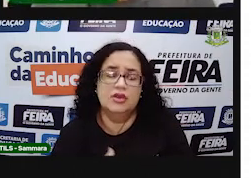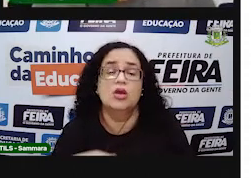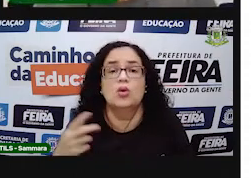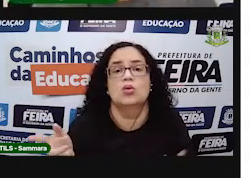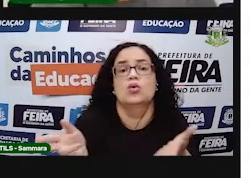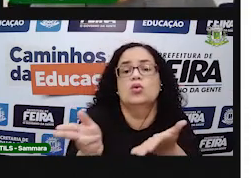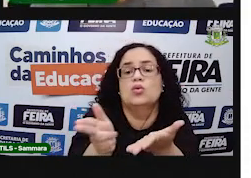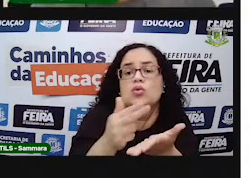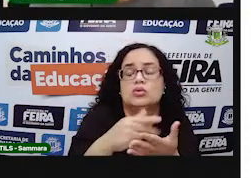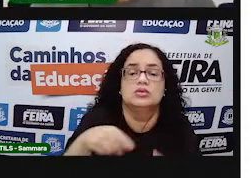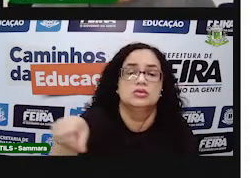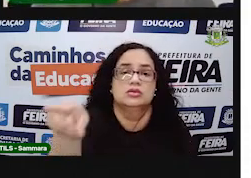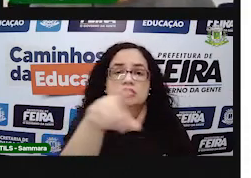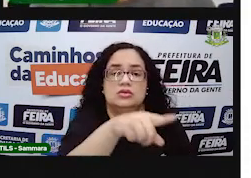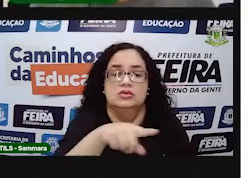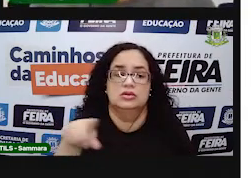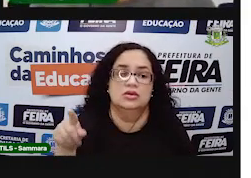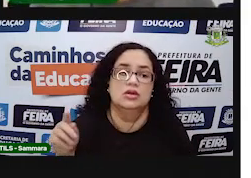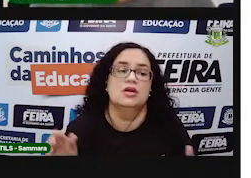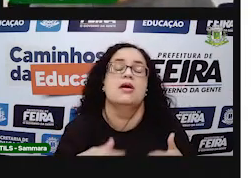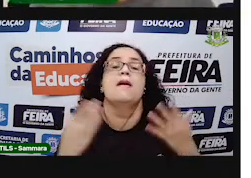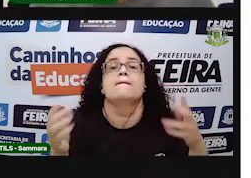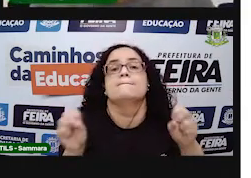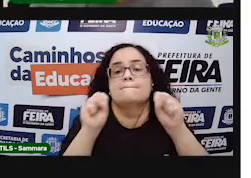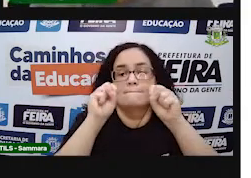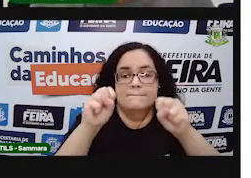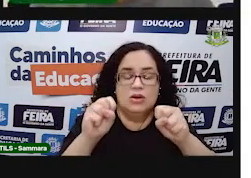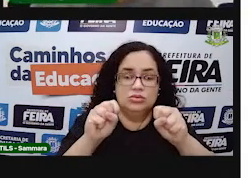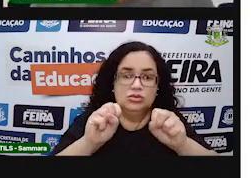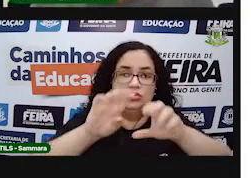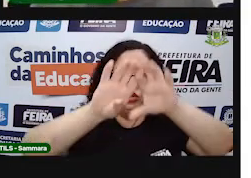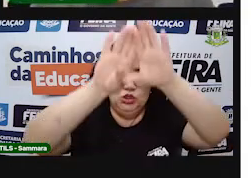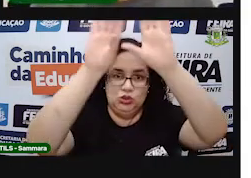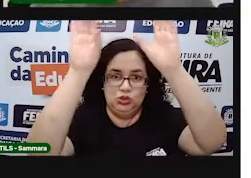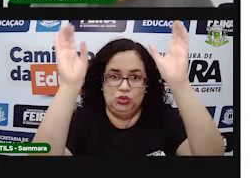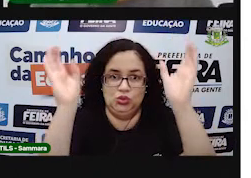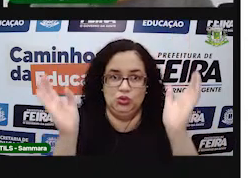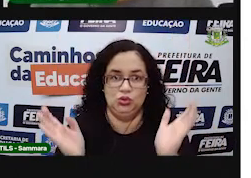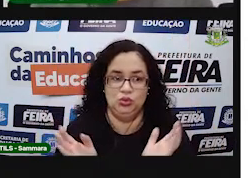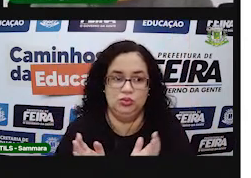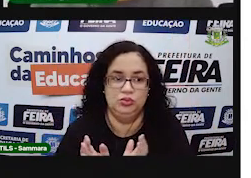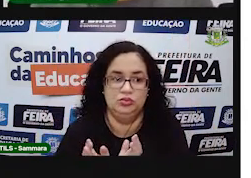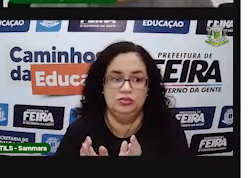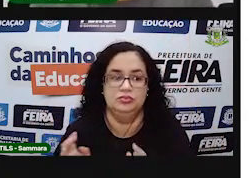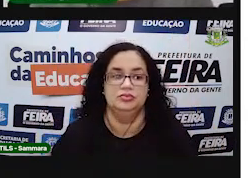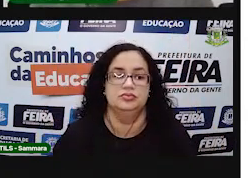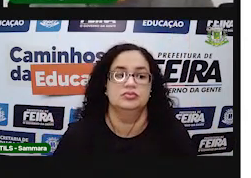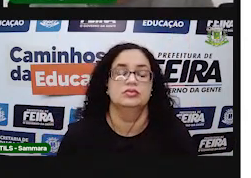seria as outras figuras que estão aparecendo aí e que a gente pode chamar de corpo redondo?